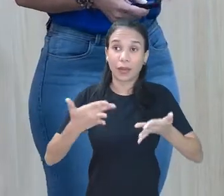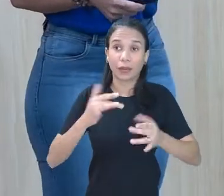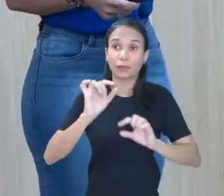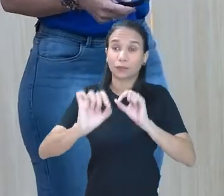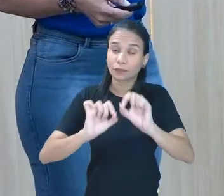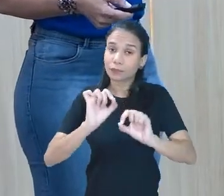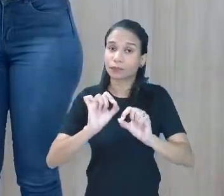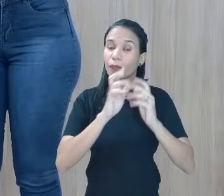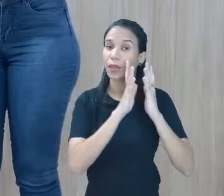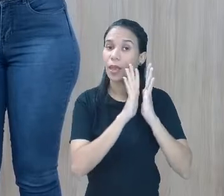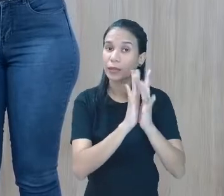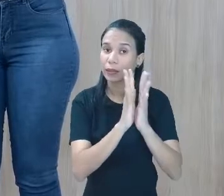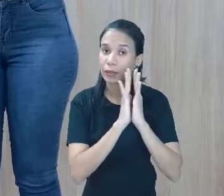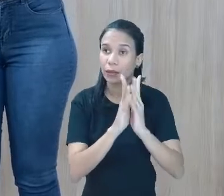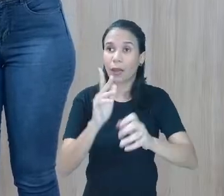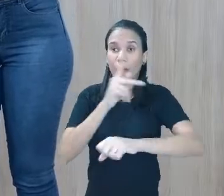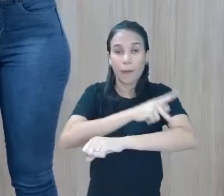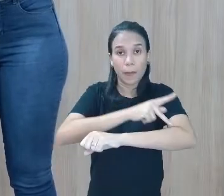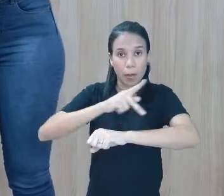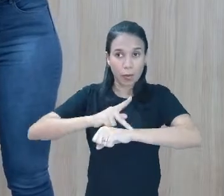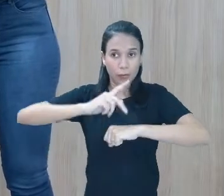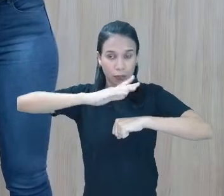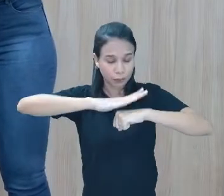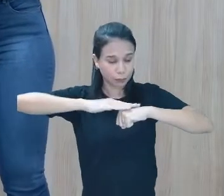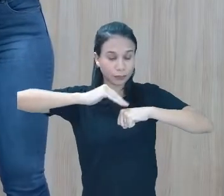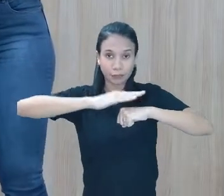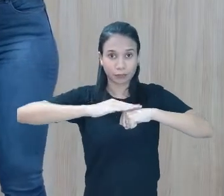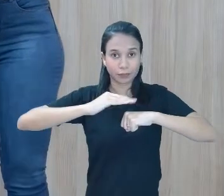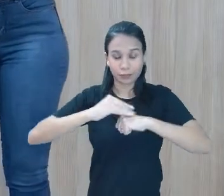Então, as dinâmicas pedagógicas